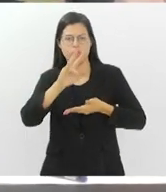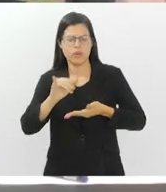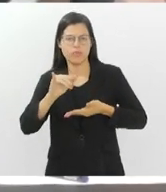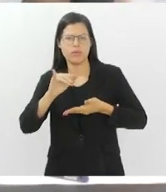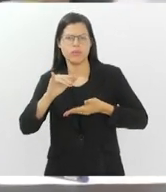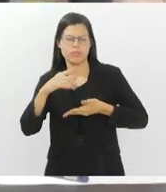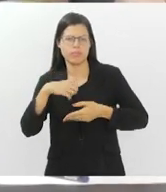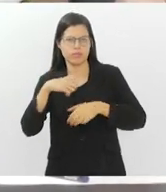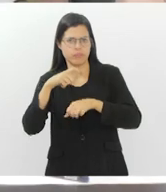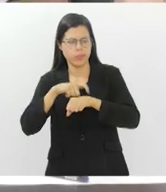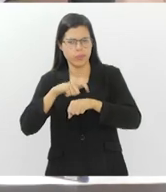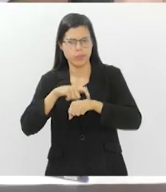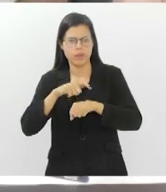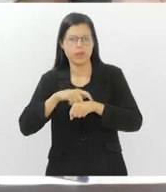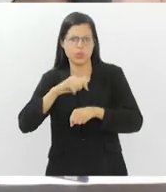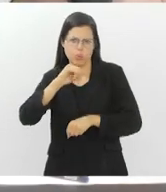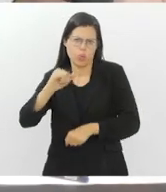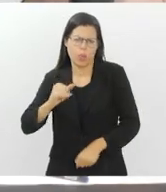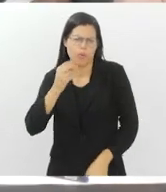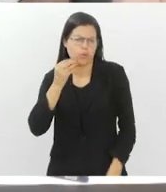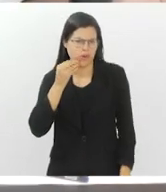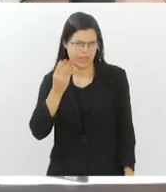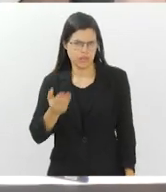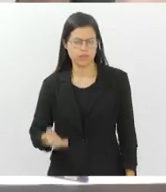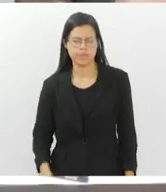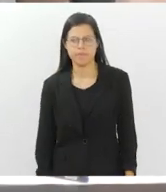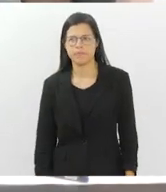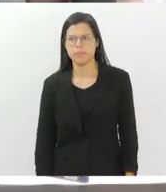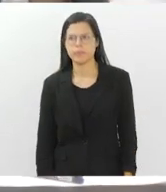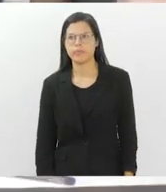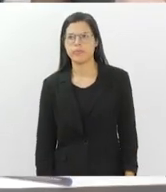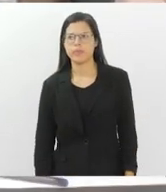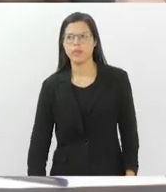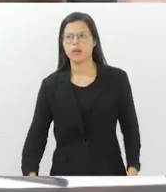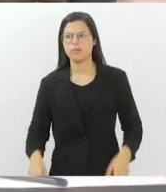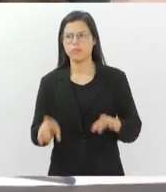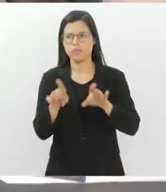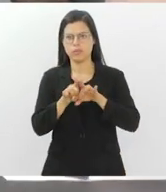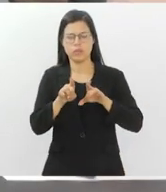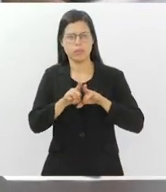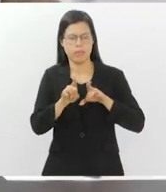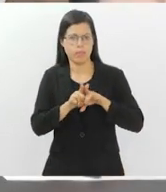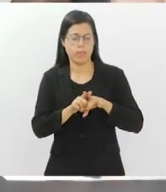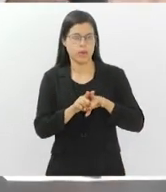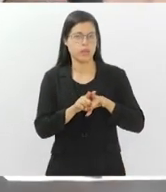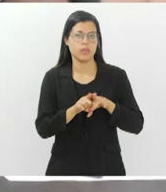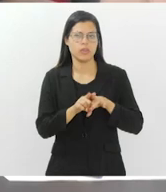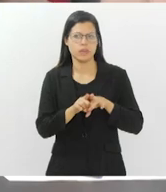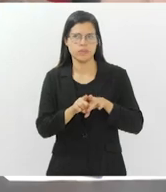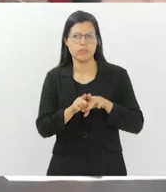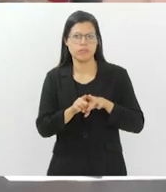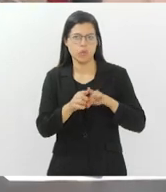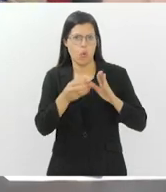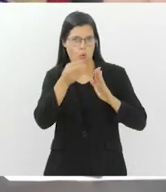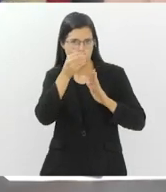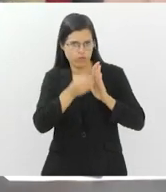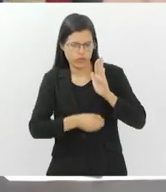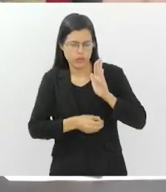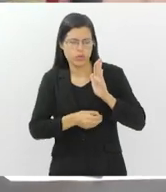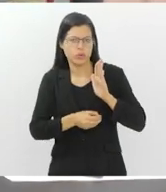momento oportuno, né? Também foram recebidos dois ofícios encaminhados